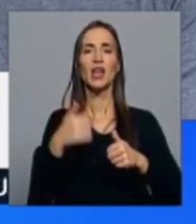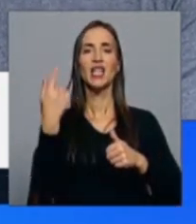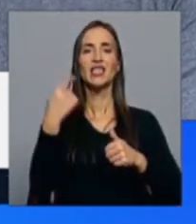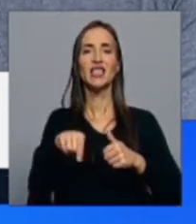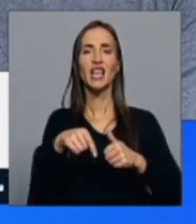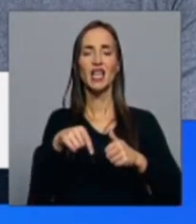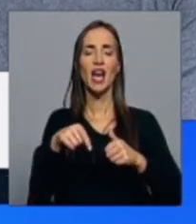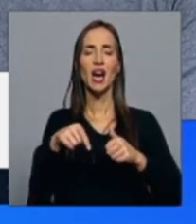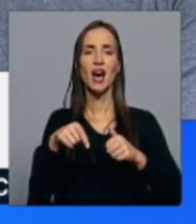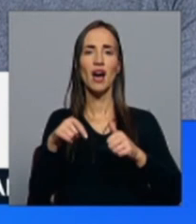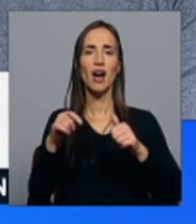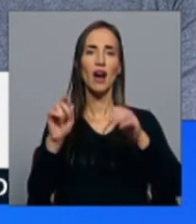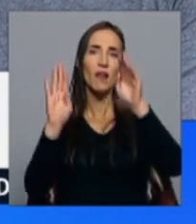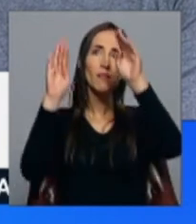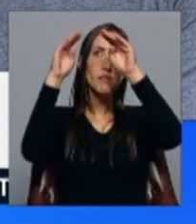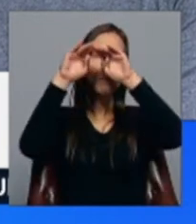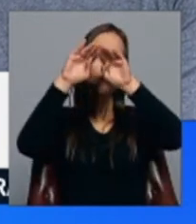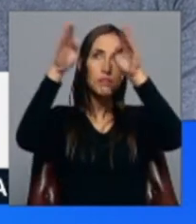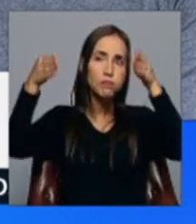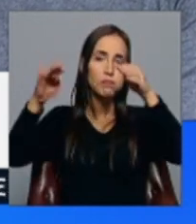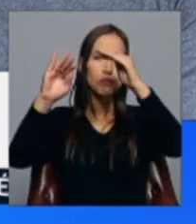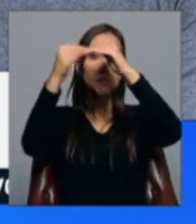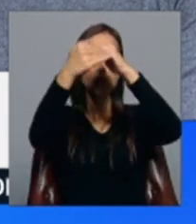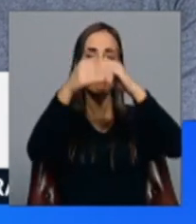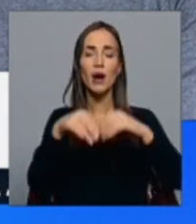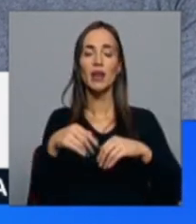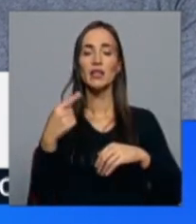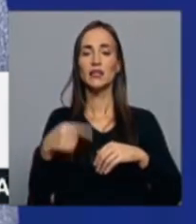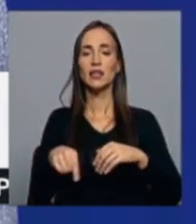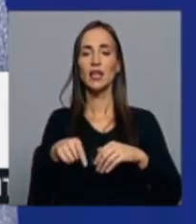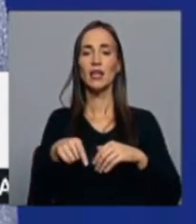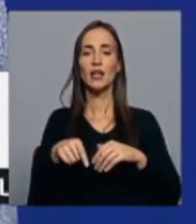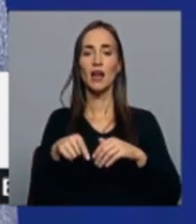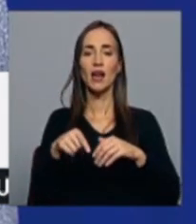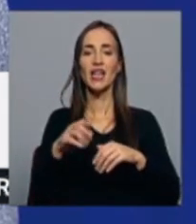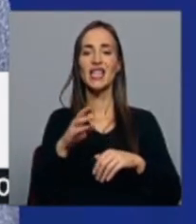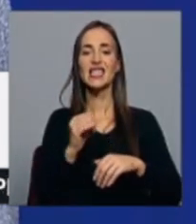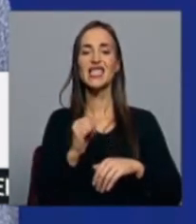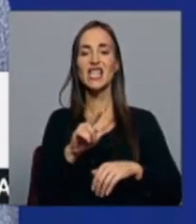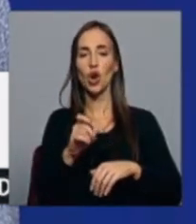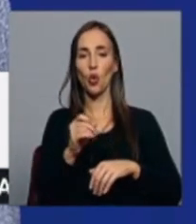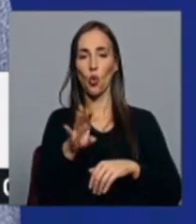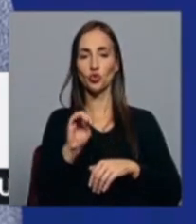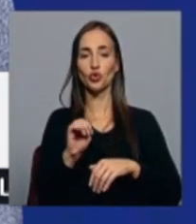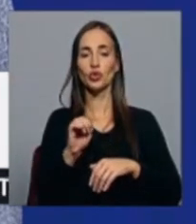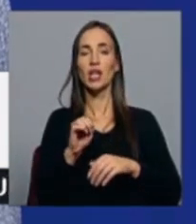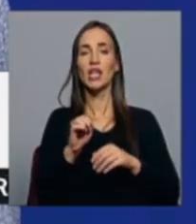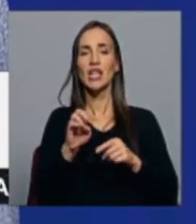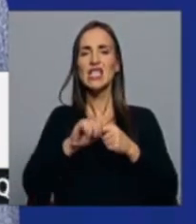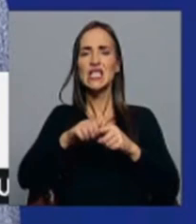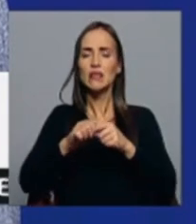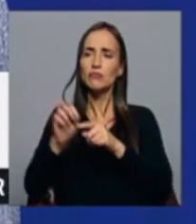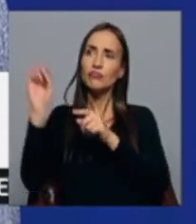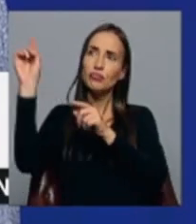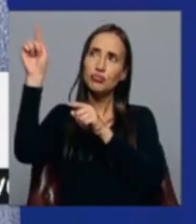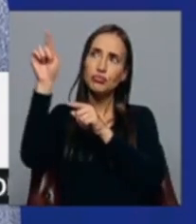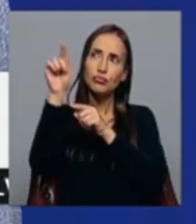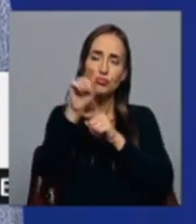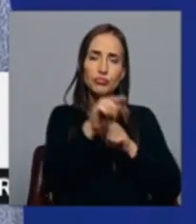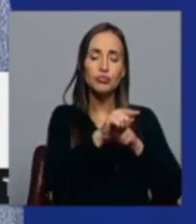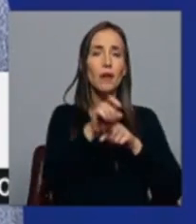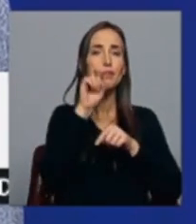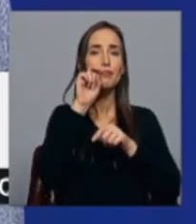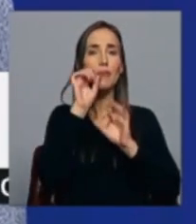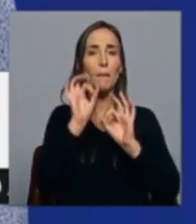extraordinário que eram todos os alimentos onde seria ali entrava e tem que ser extremamente bem construído por senão a produção se próximo iluminado é o